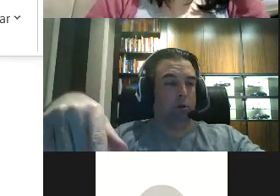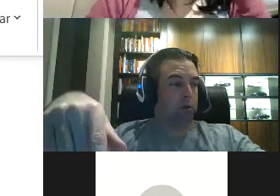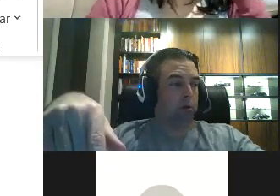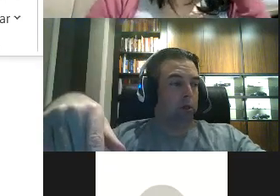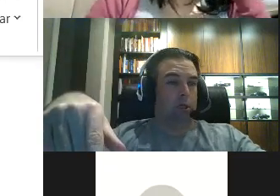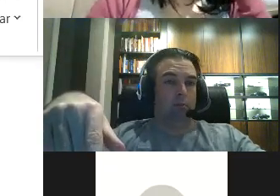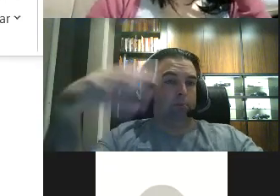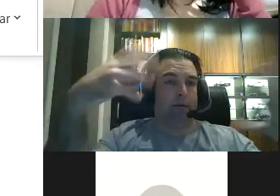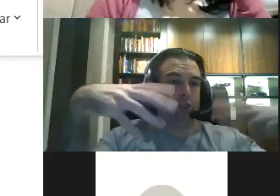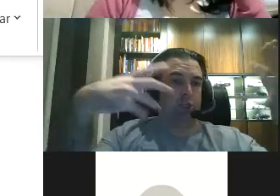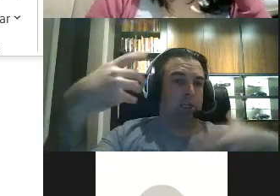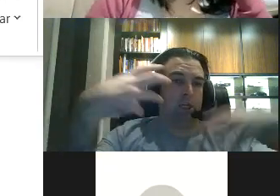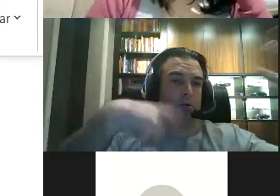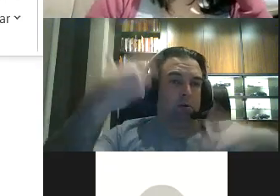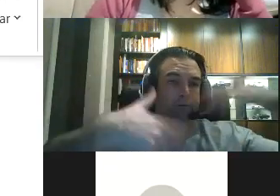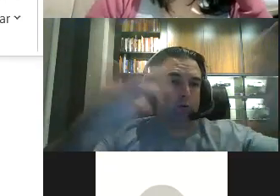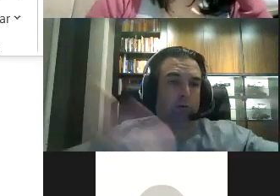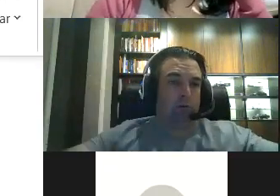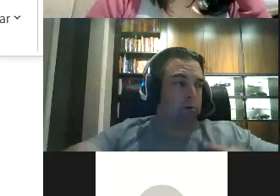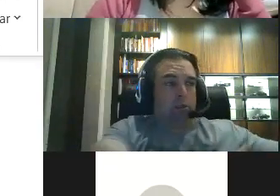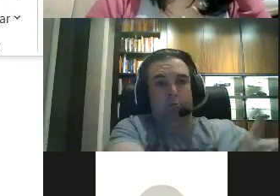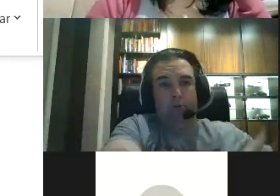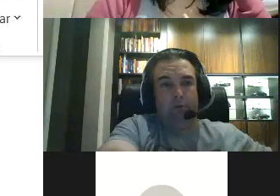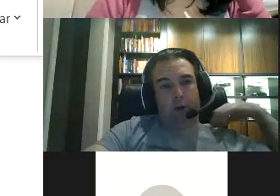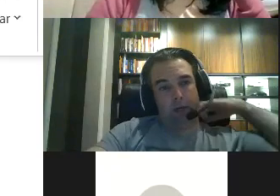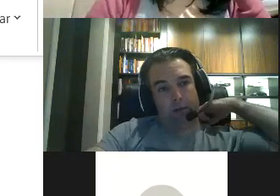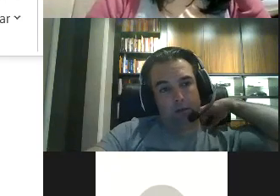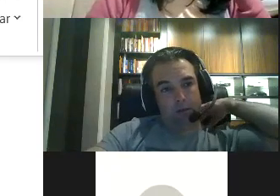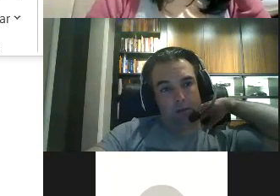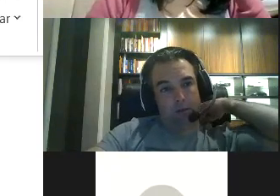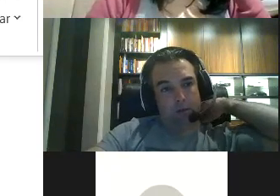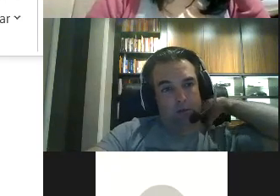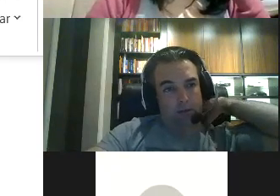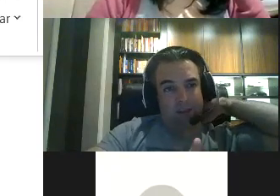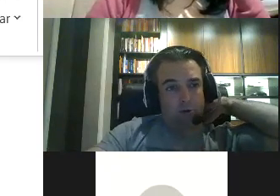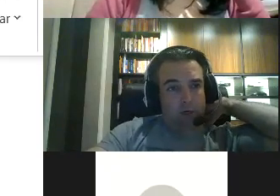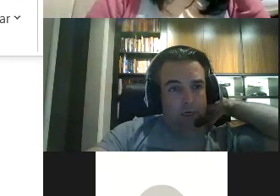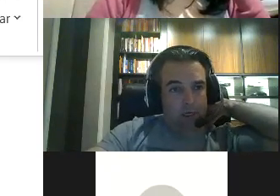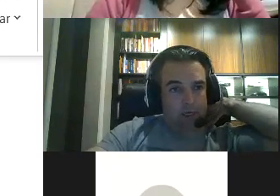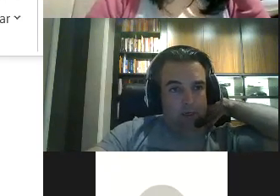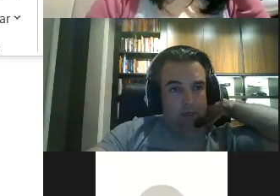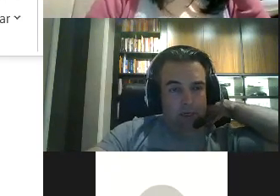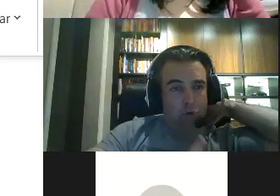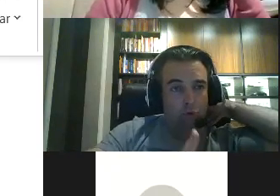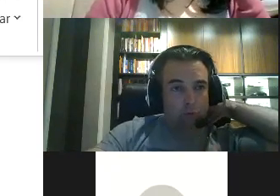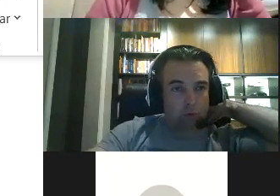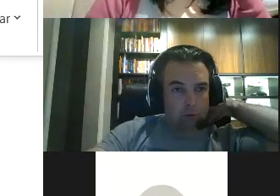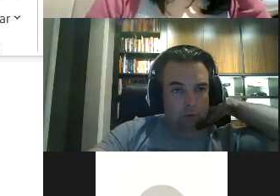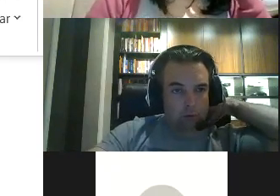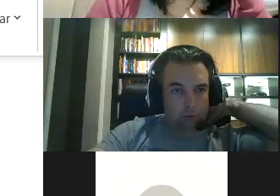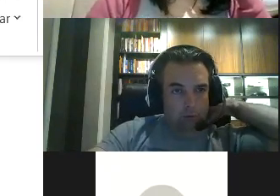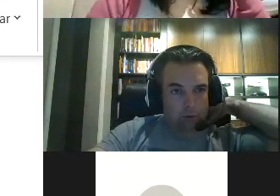bebeu e parte daquilo não ficou no teu organismo e foi fora. É matéria orgânica, é